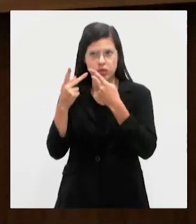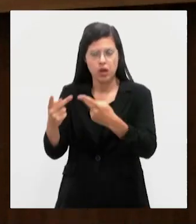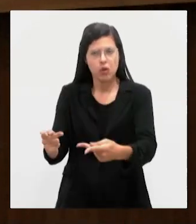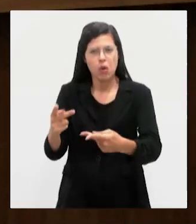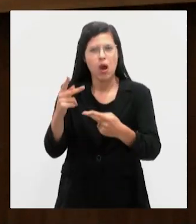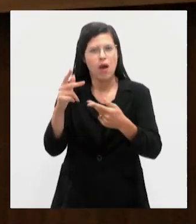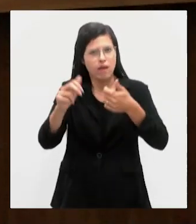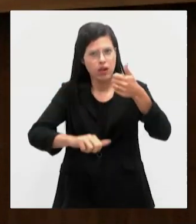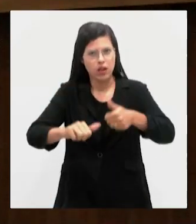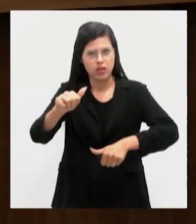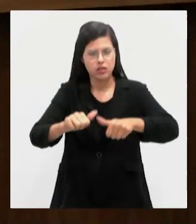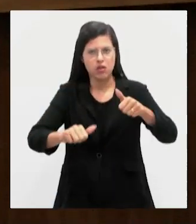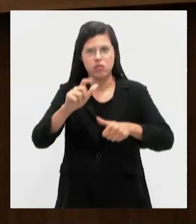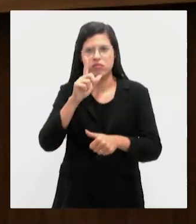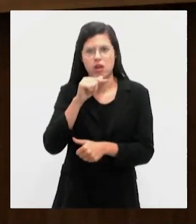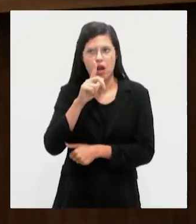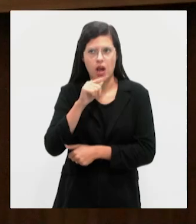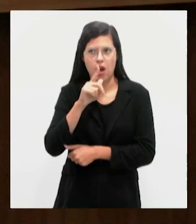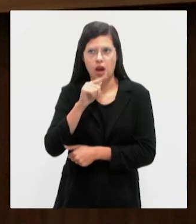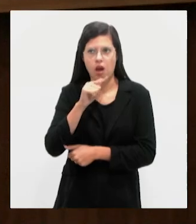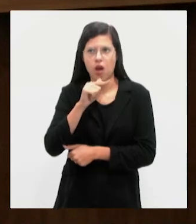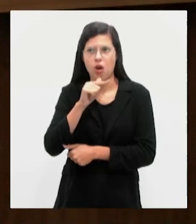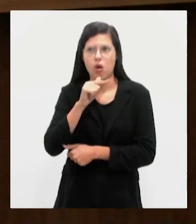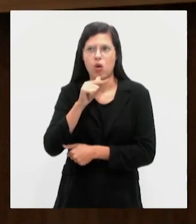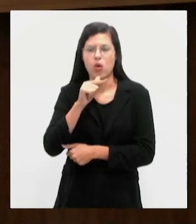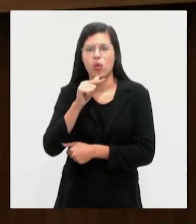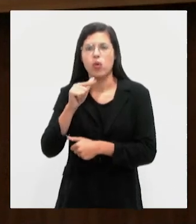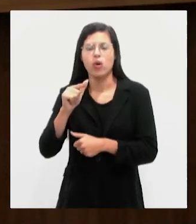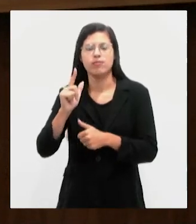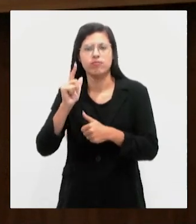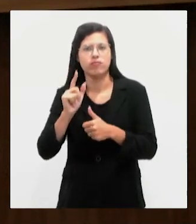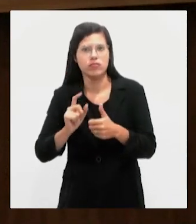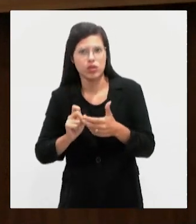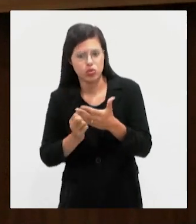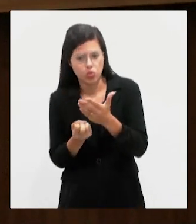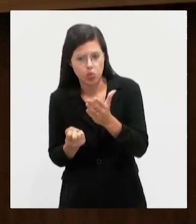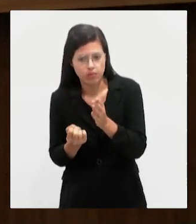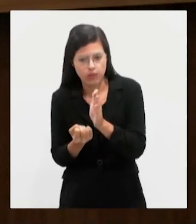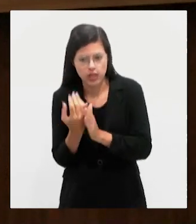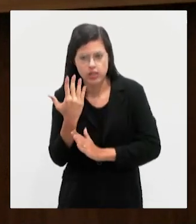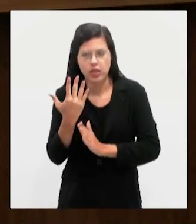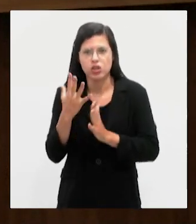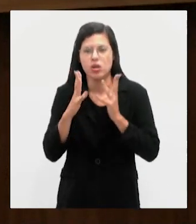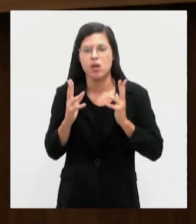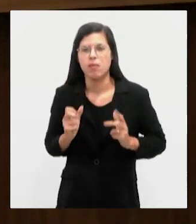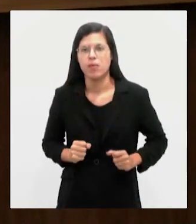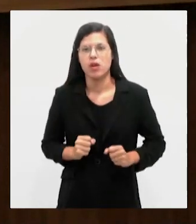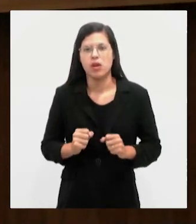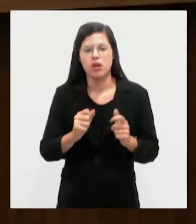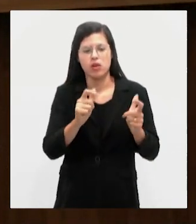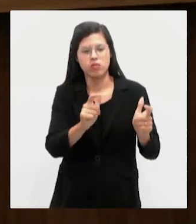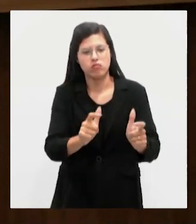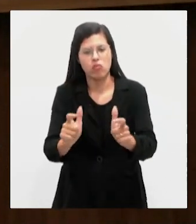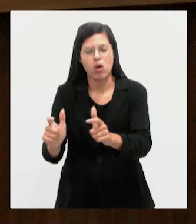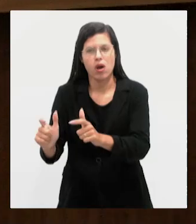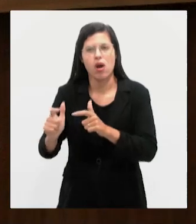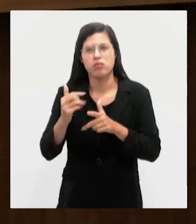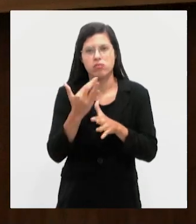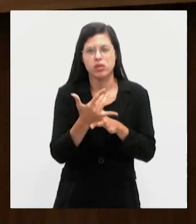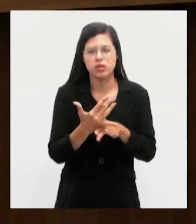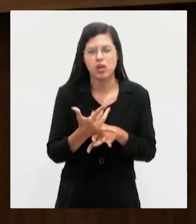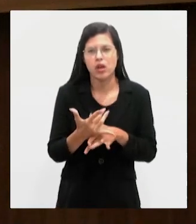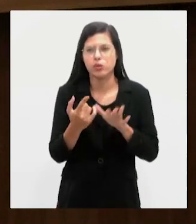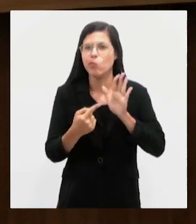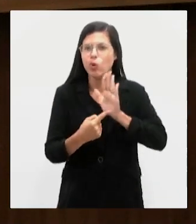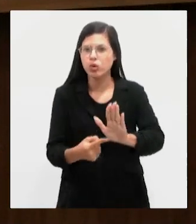desde a nascente, deputado Luiz Paulo, que era limpinha, ia passando pela cidade, em cada ponto, lixo, esgoto,